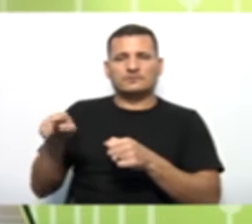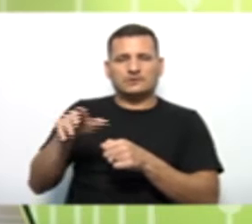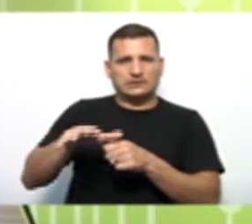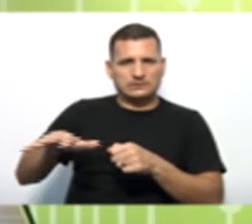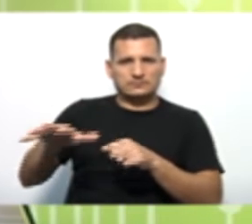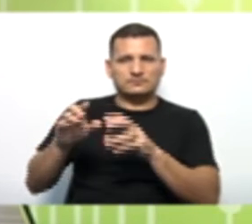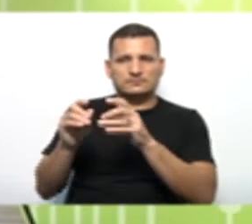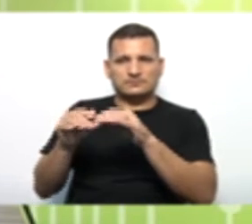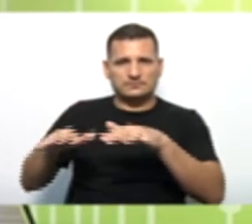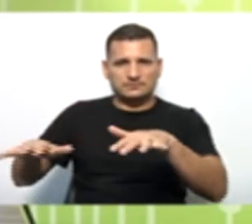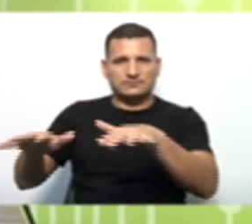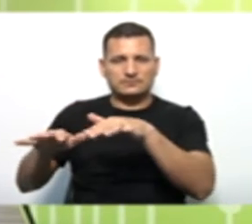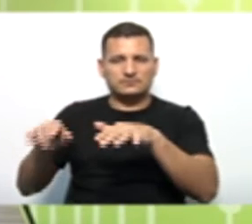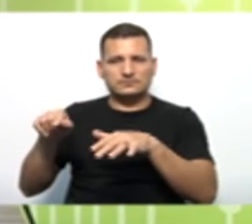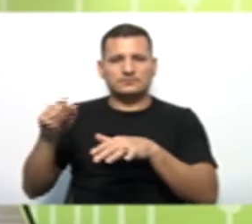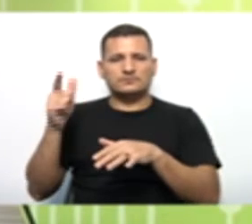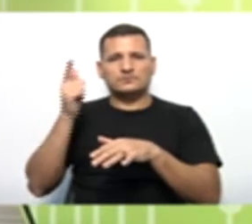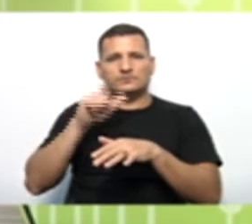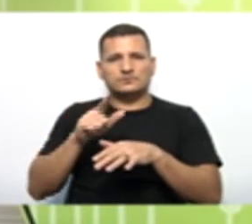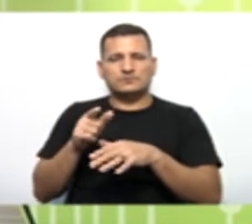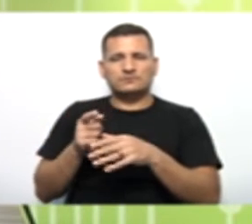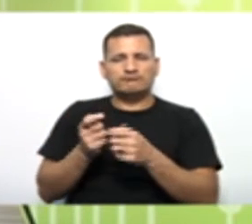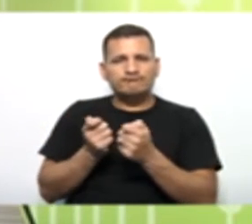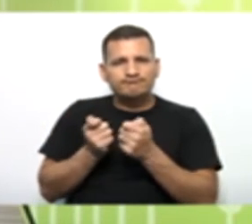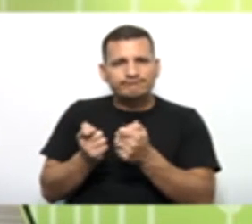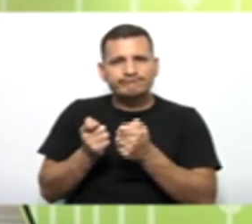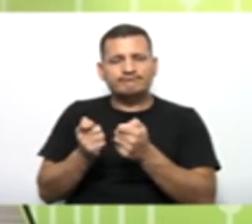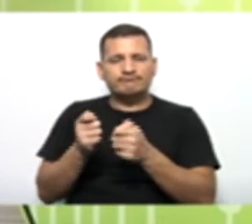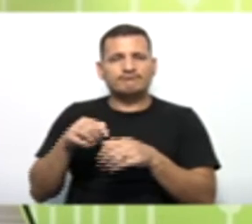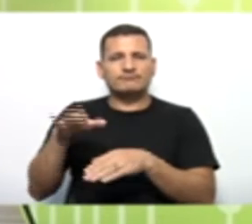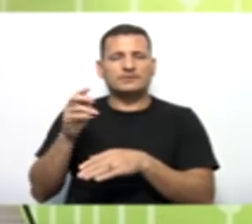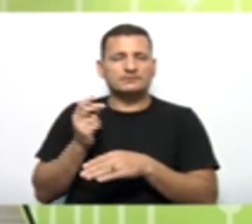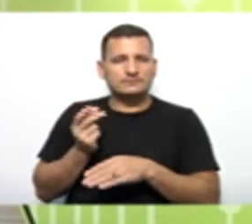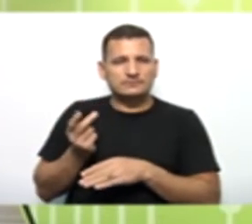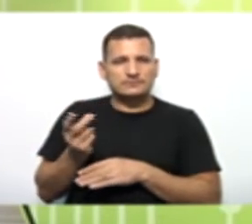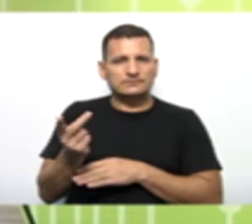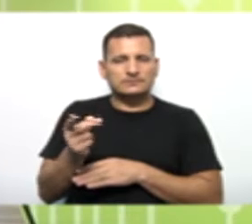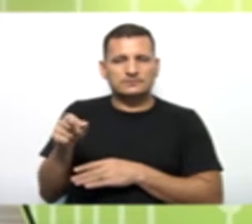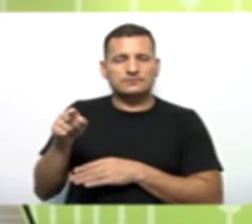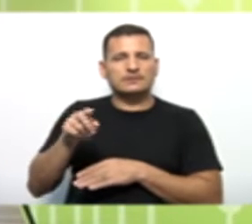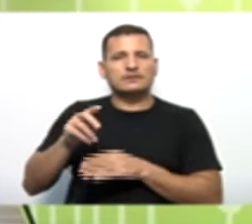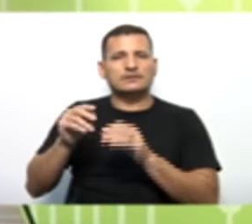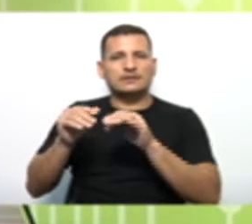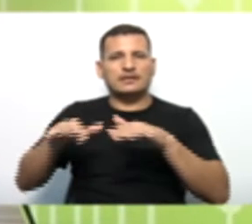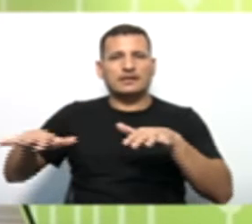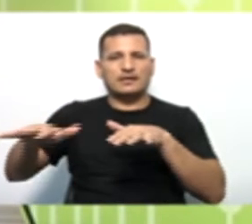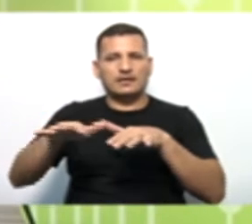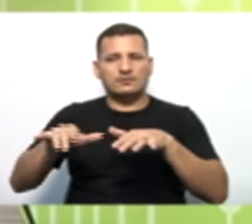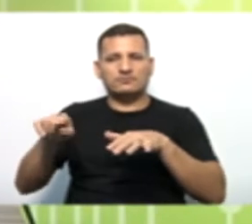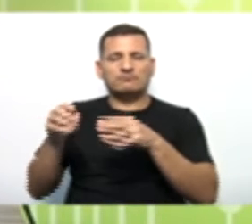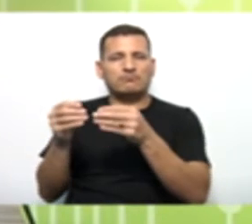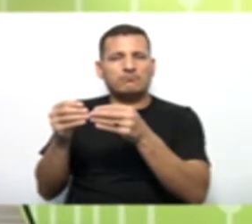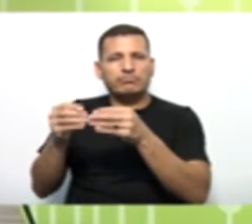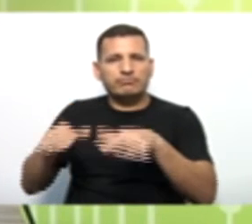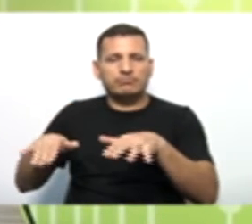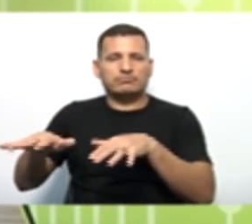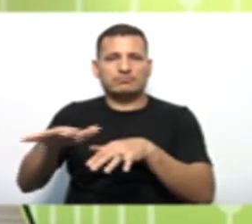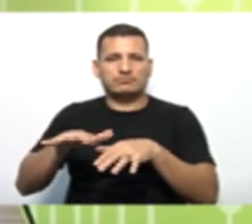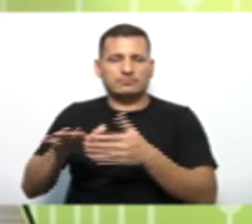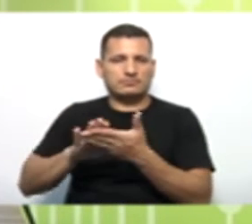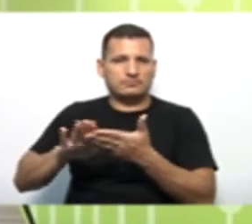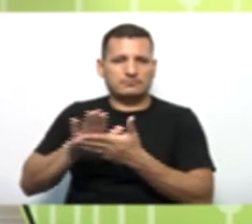pastagem consiga se sustentar, ou seja, que aquele terreno não seja degradado, que aquela